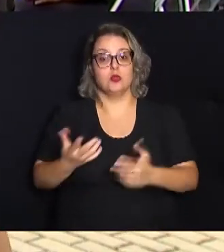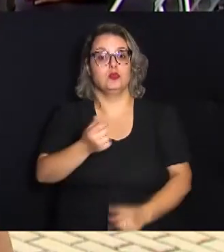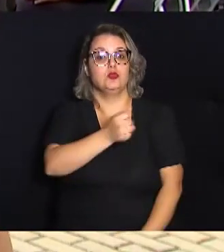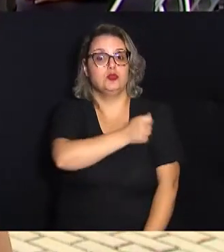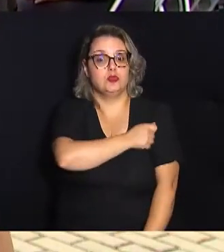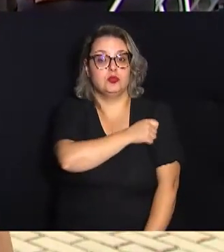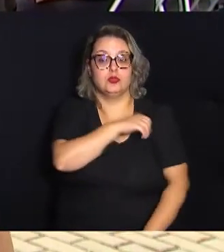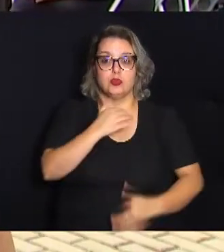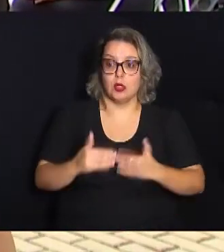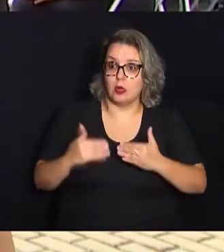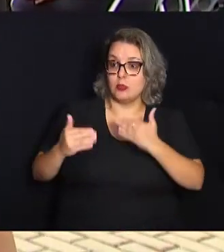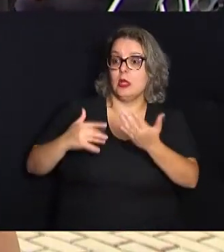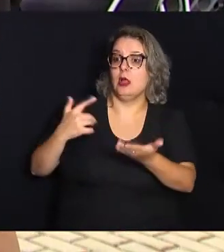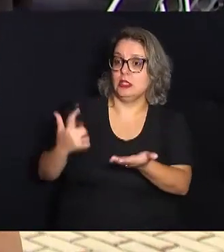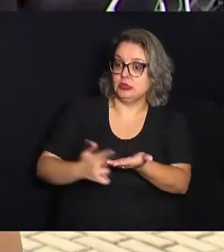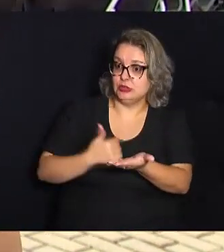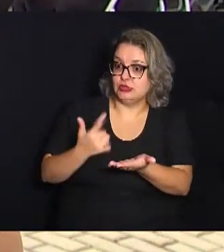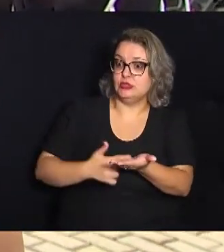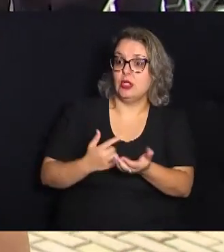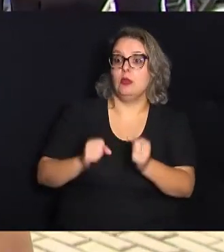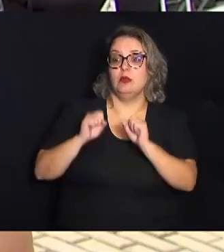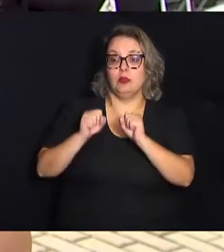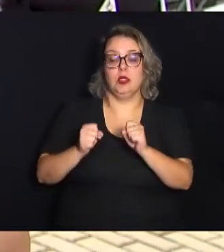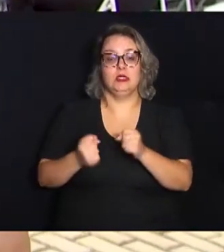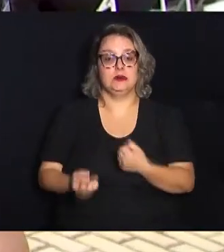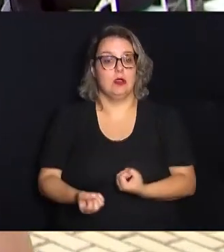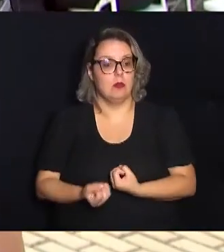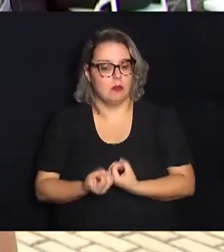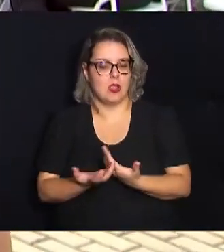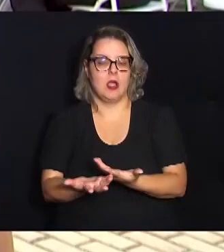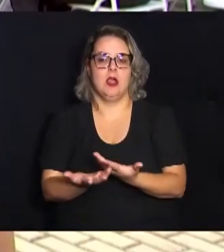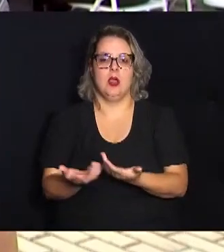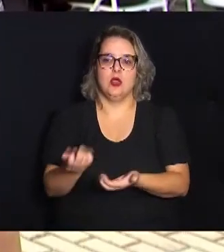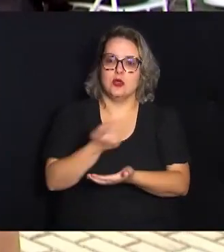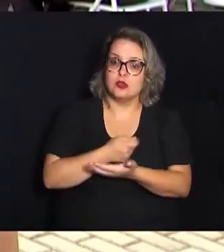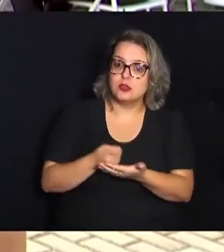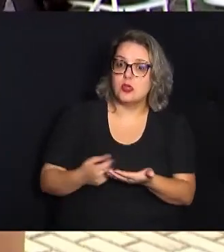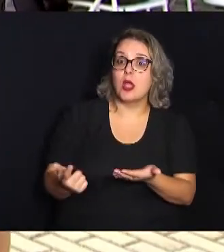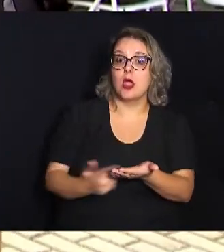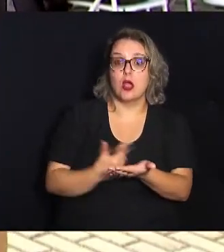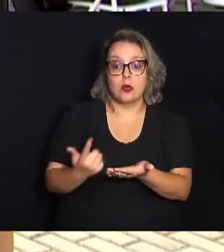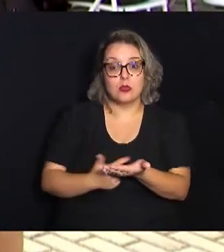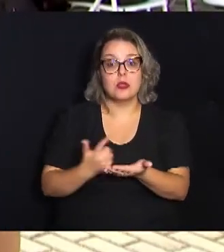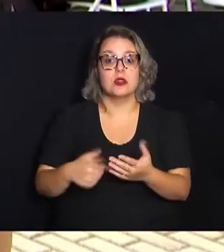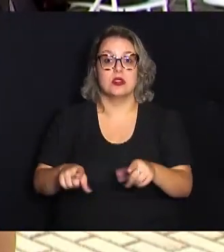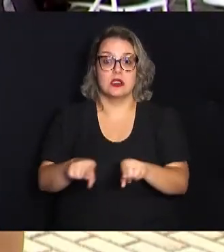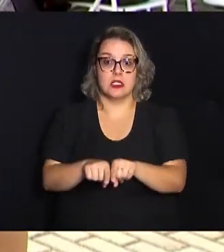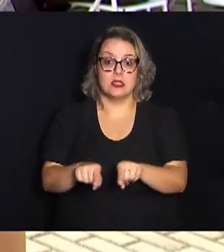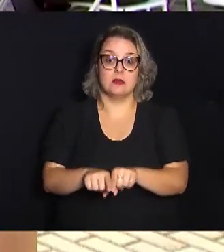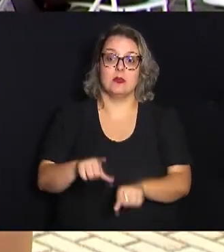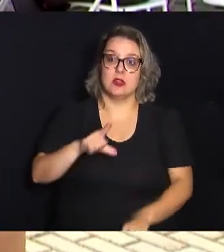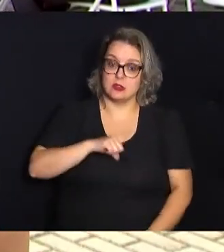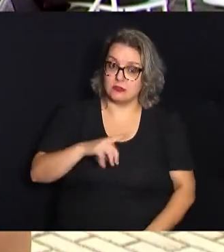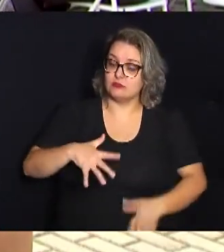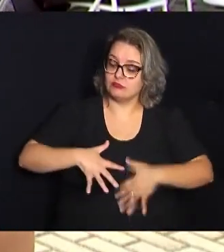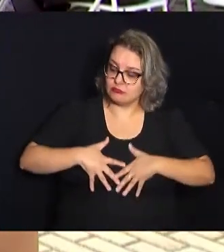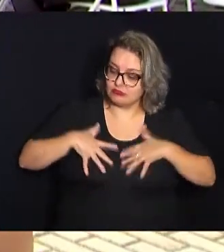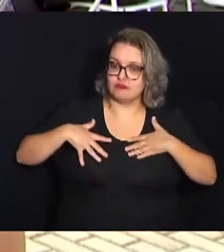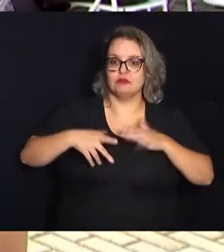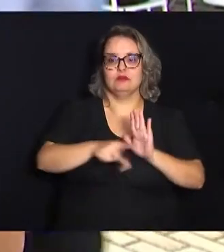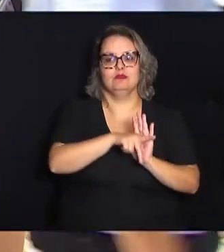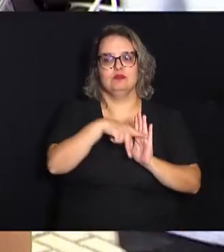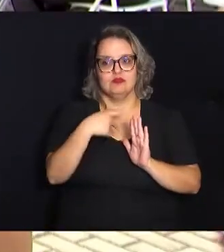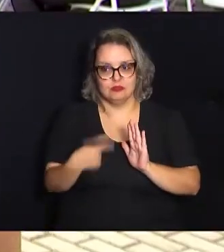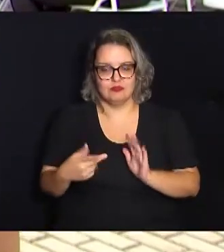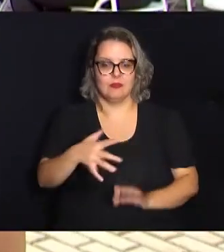produção literária, né, para que eles possam poder se expressar, fazer a produção dos seus livros, que eles tenham também o sentimento de orgulho, de pertencimento